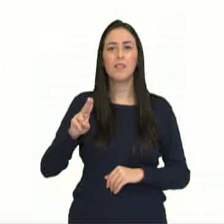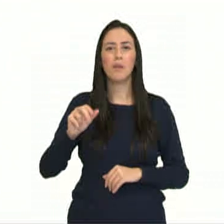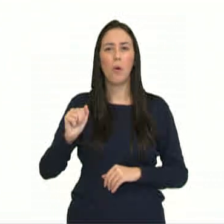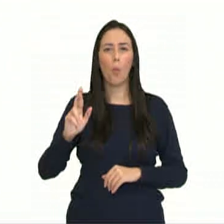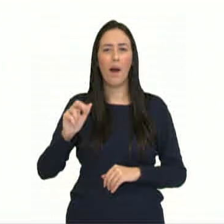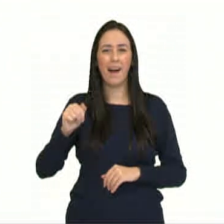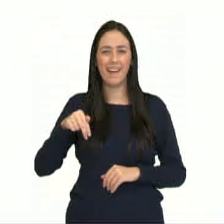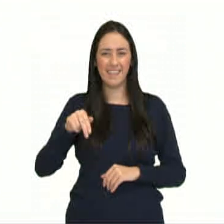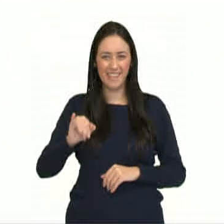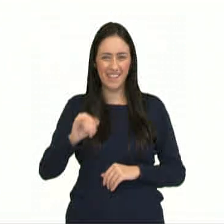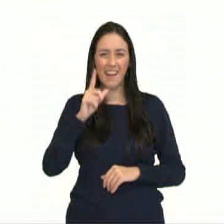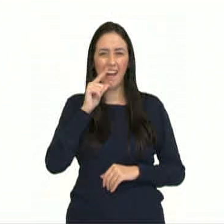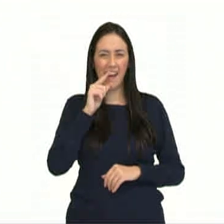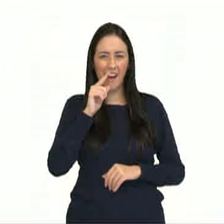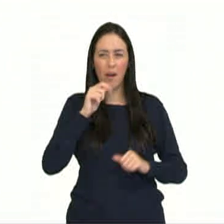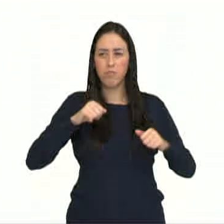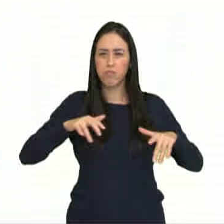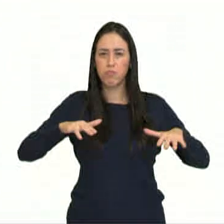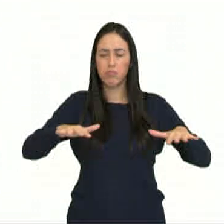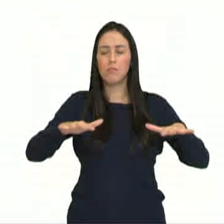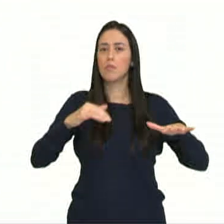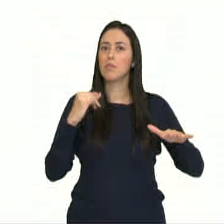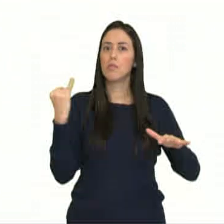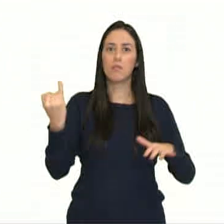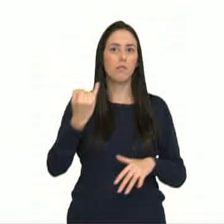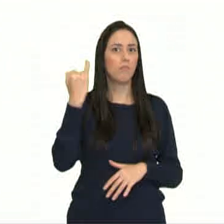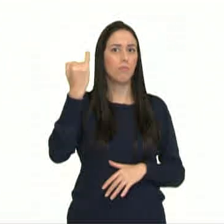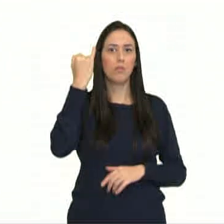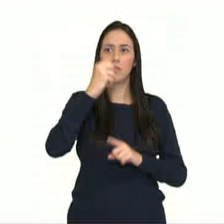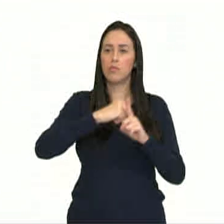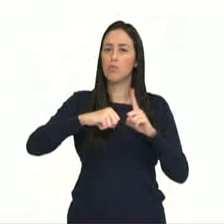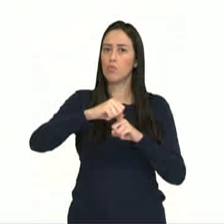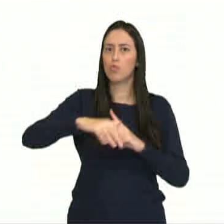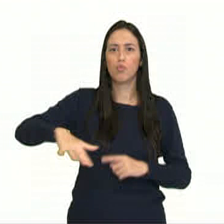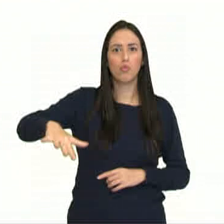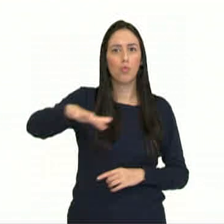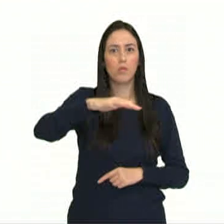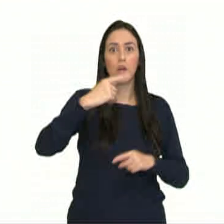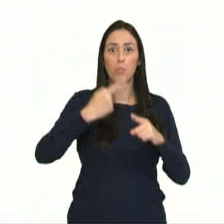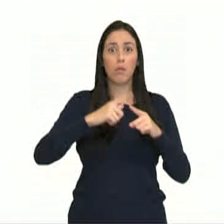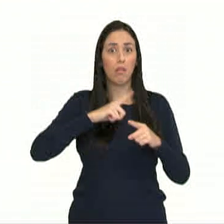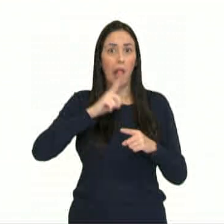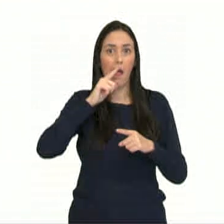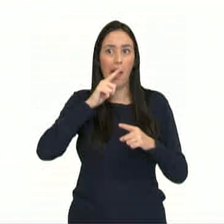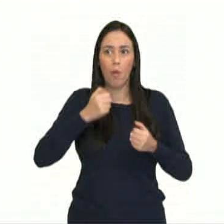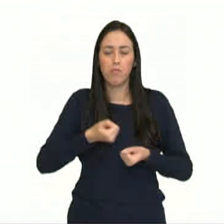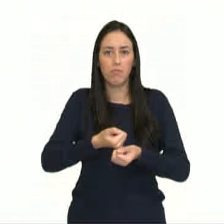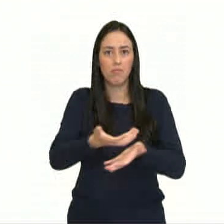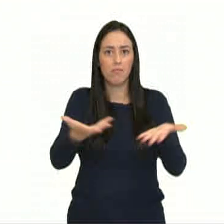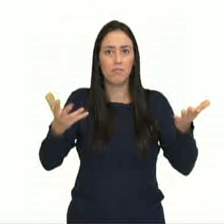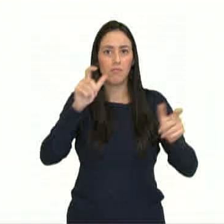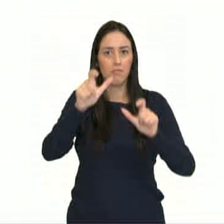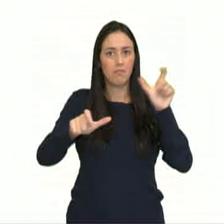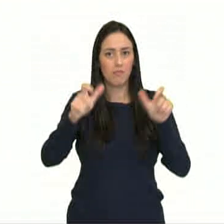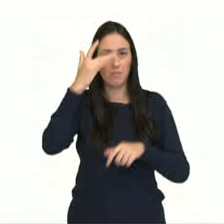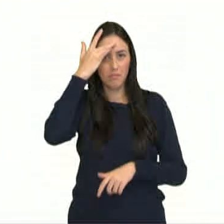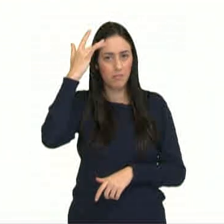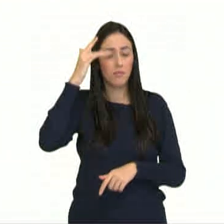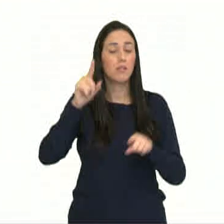possui grande importância econômica e social, uma vez que abastece a região em que está inserido, colaborando assim com o